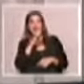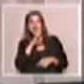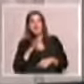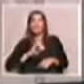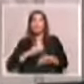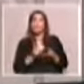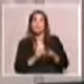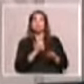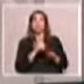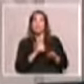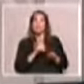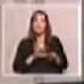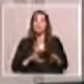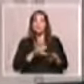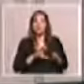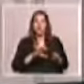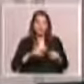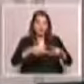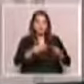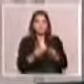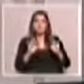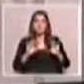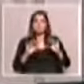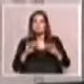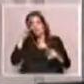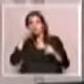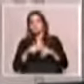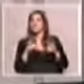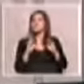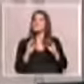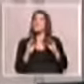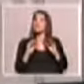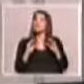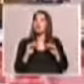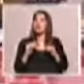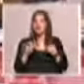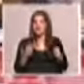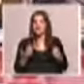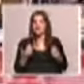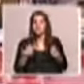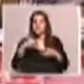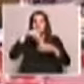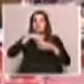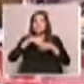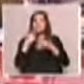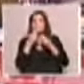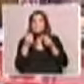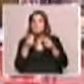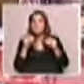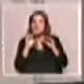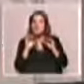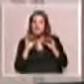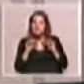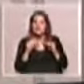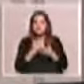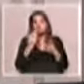por ser um queijo em forma de prato, com uma textura. Procuram mais uma textura que um queijo. Claro. E a textura da pasta é só uma das